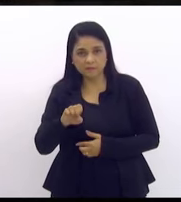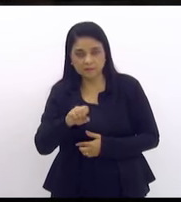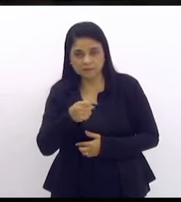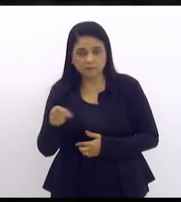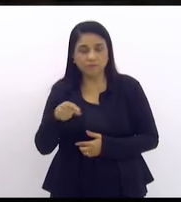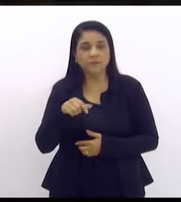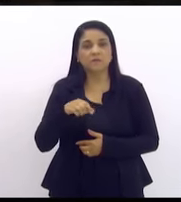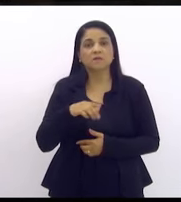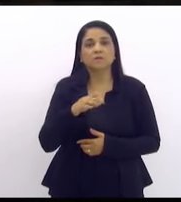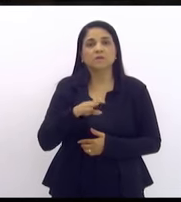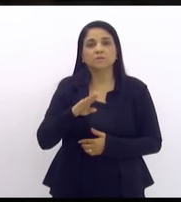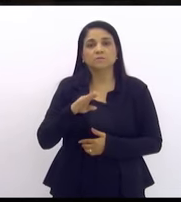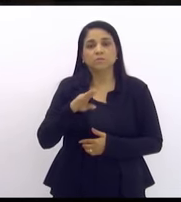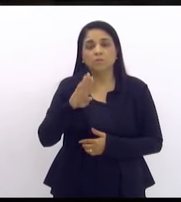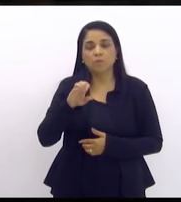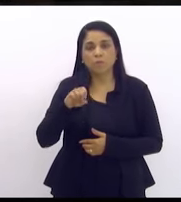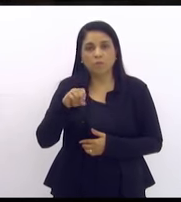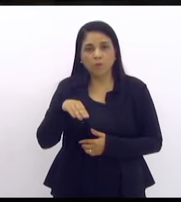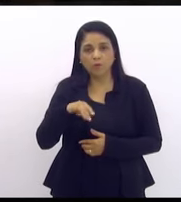mil,